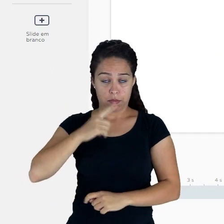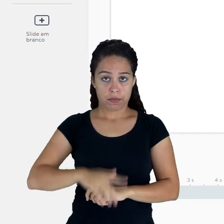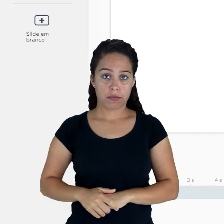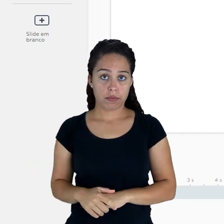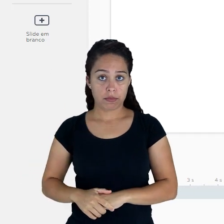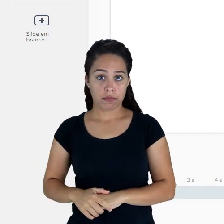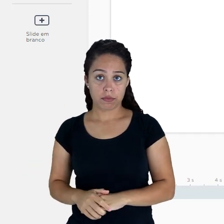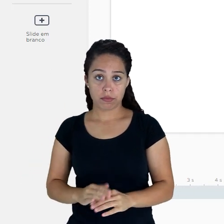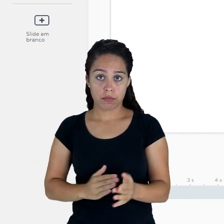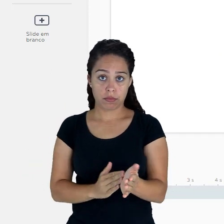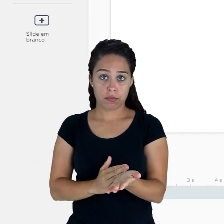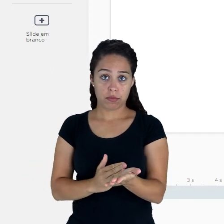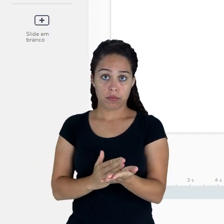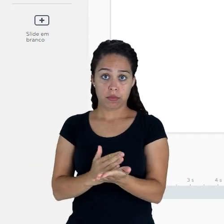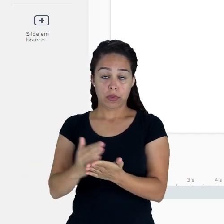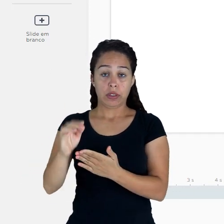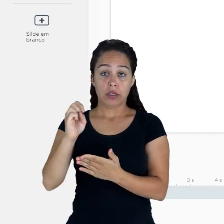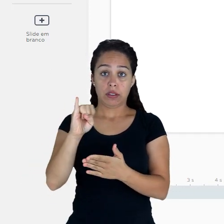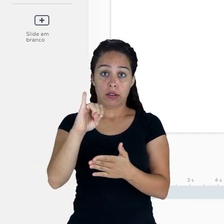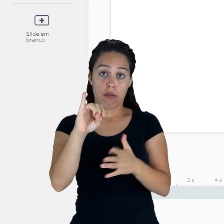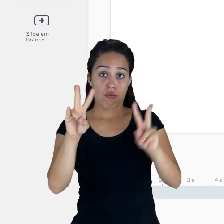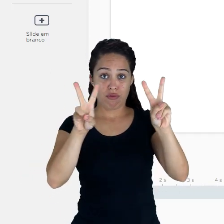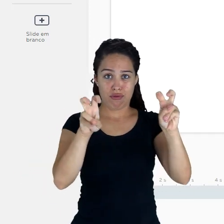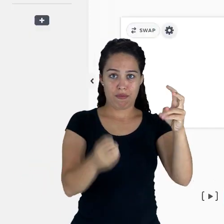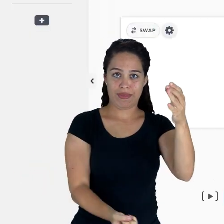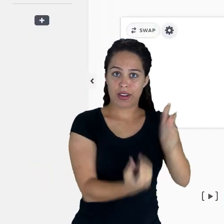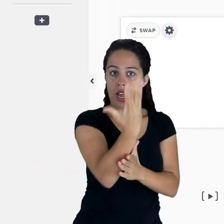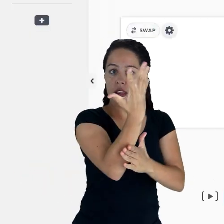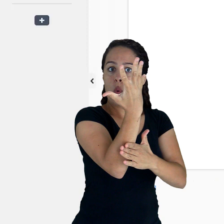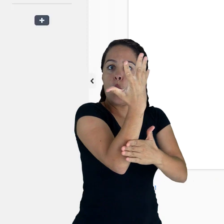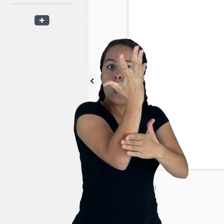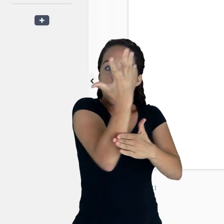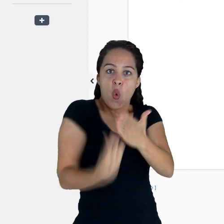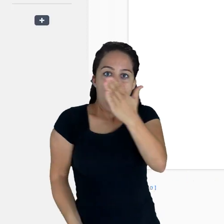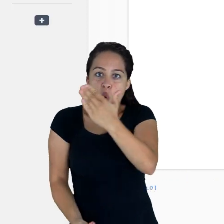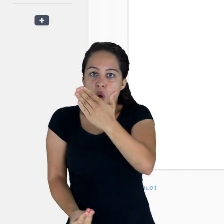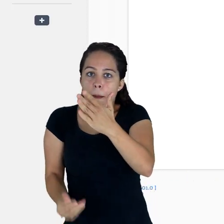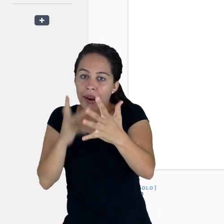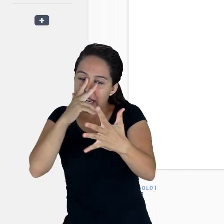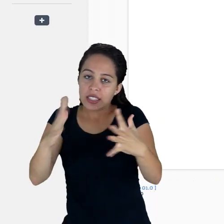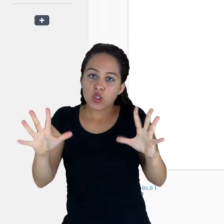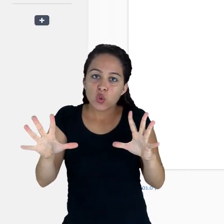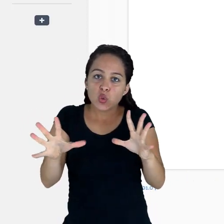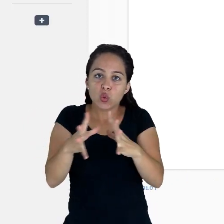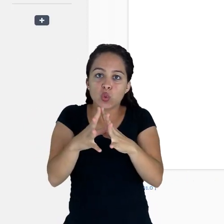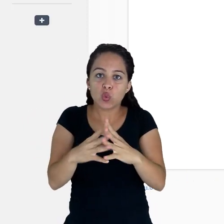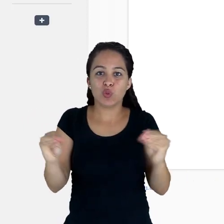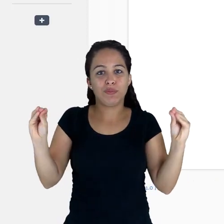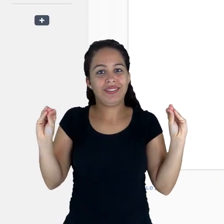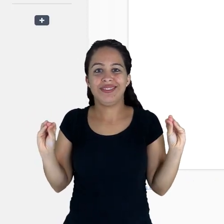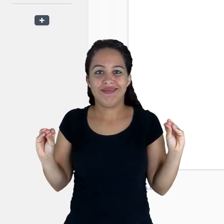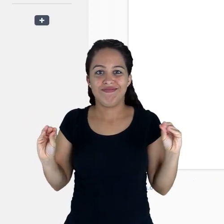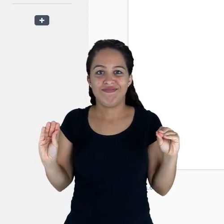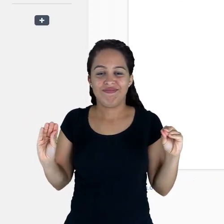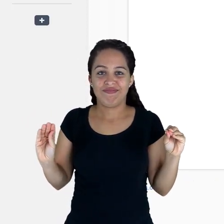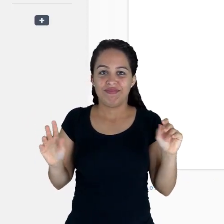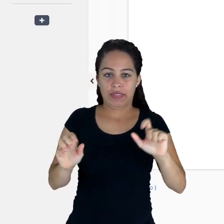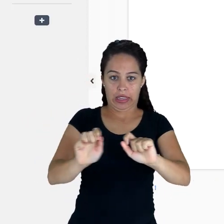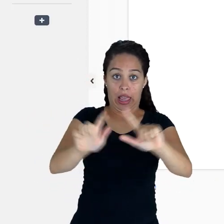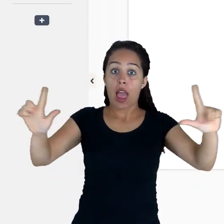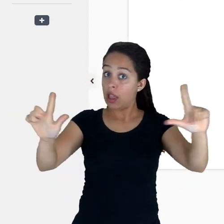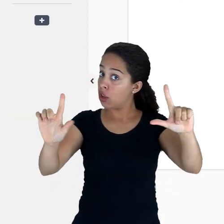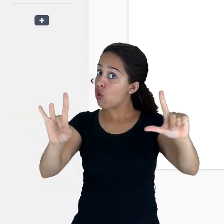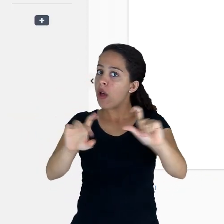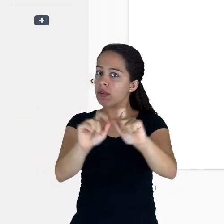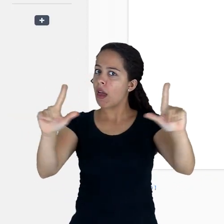ativado editar só me toda a tela de criação do meu ponto 1 então para eu deixar